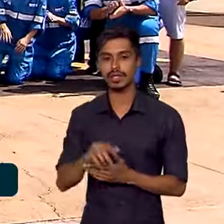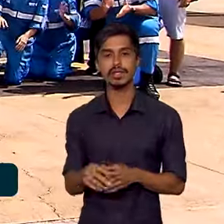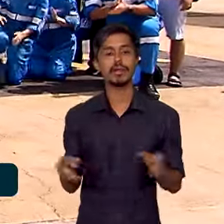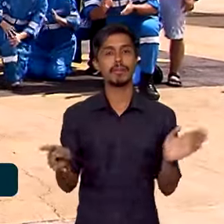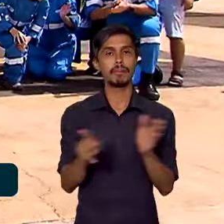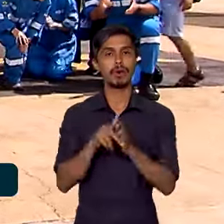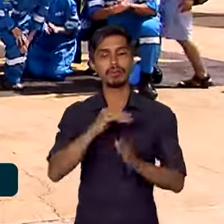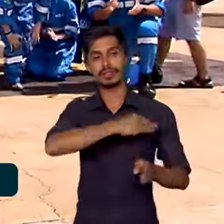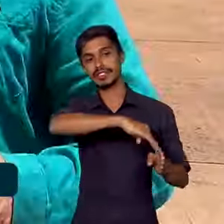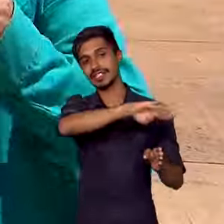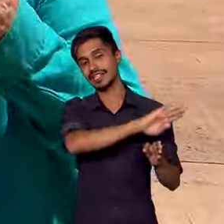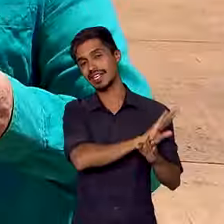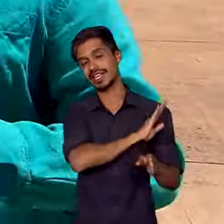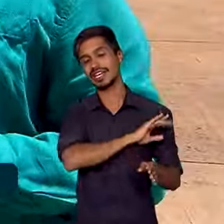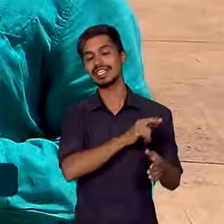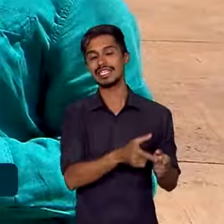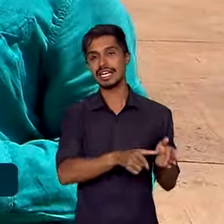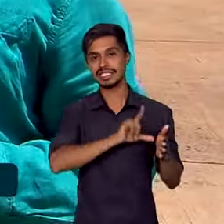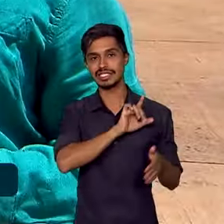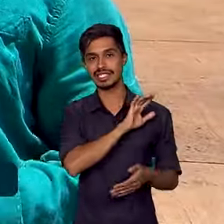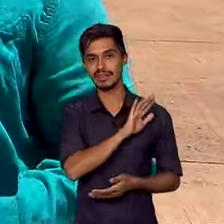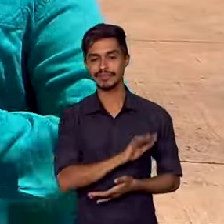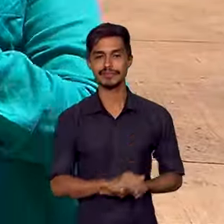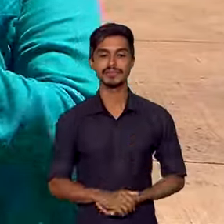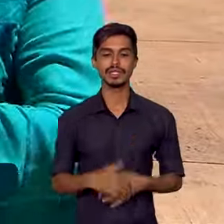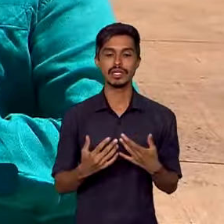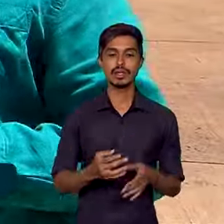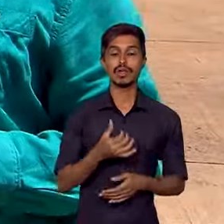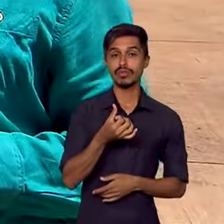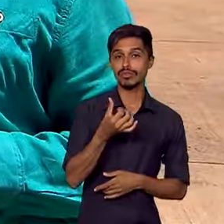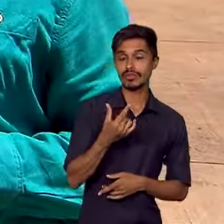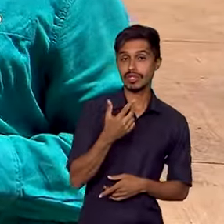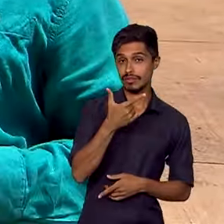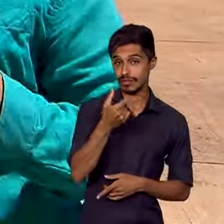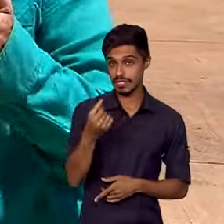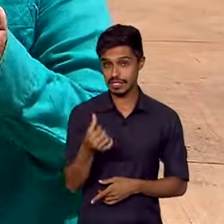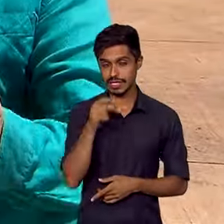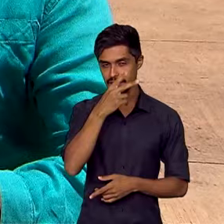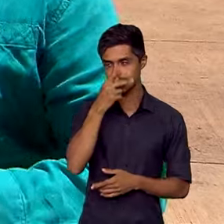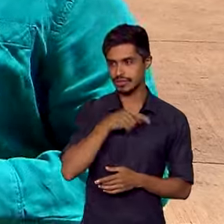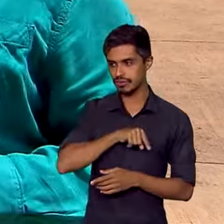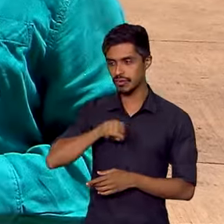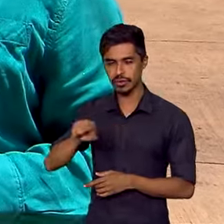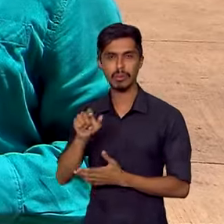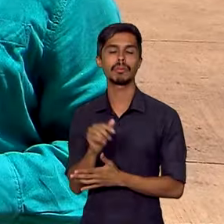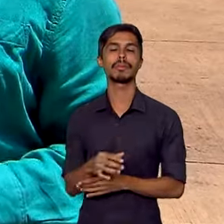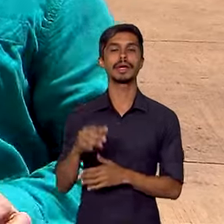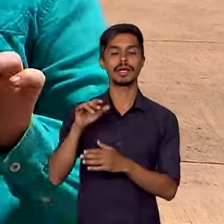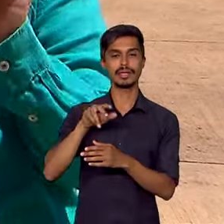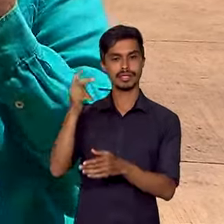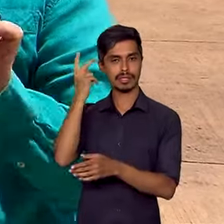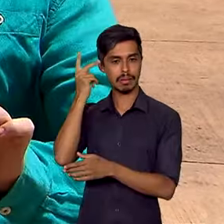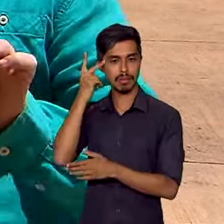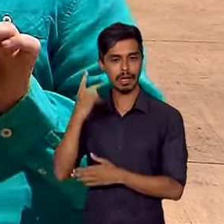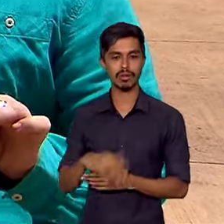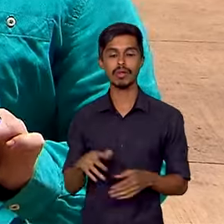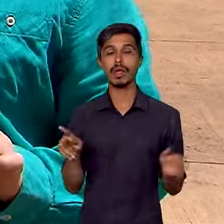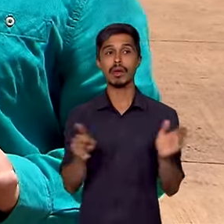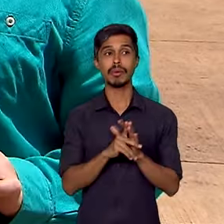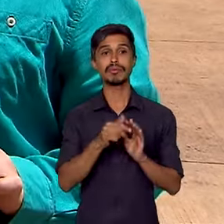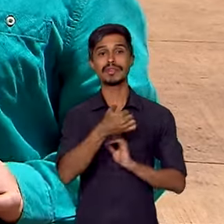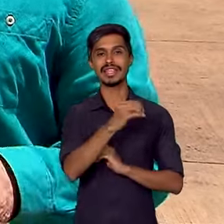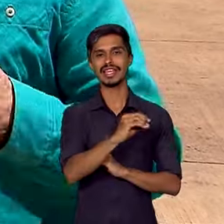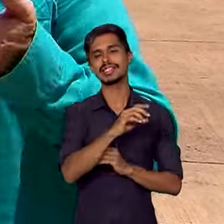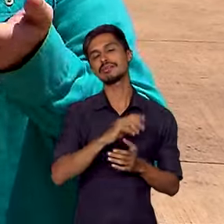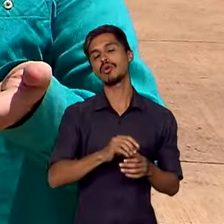repatriados da faixa de Gaza. Os 26 passageiros que embarcaram para São Paulo são parte dos repatriados do 10º voo